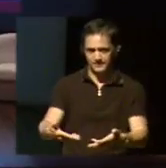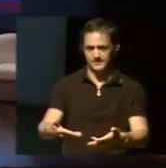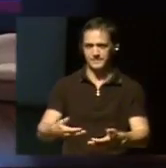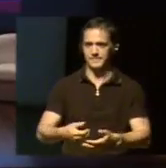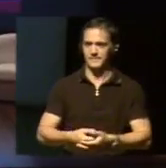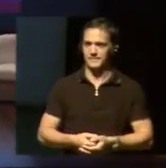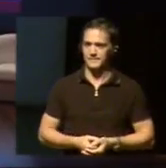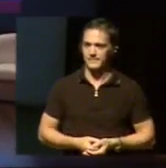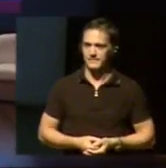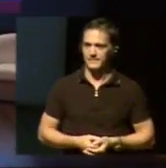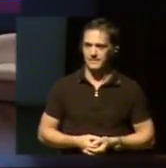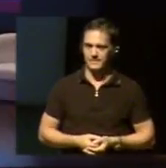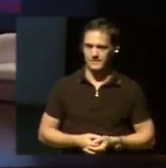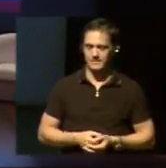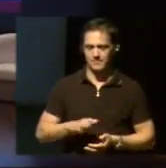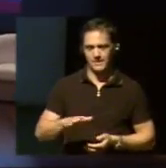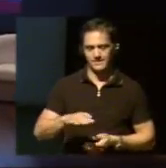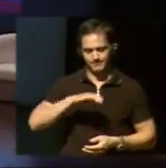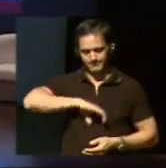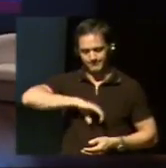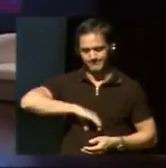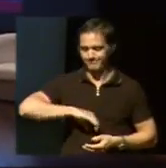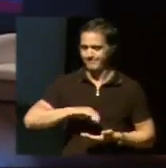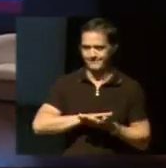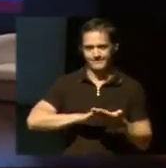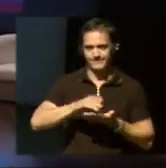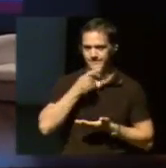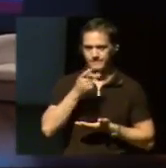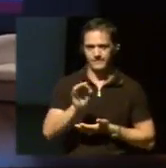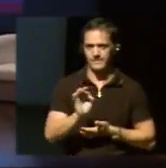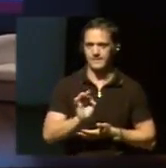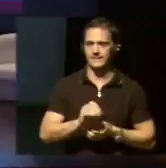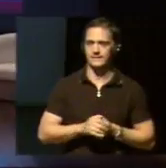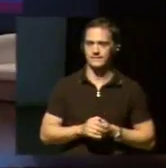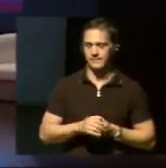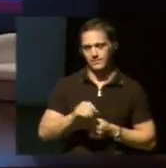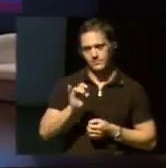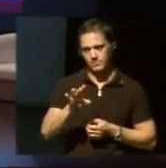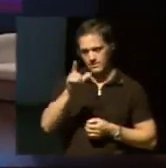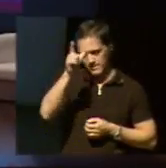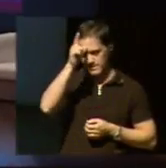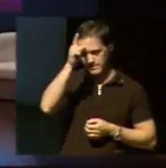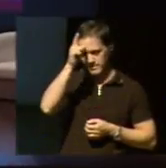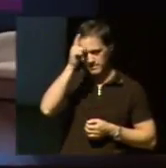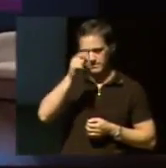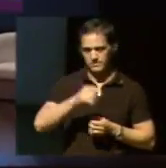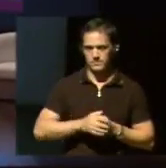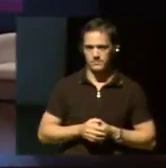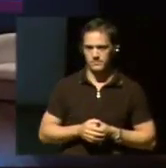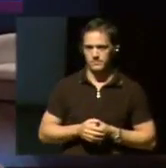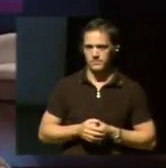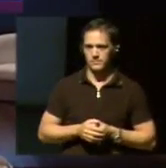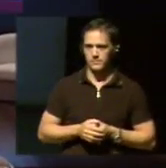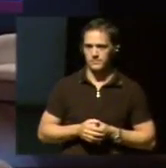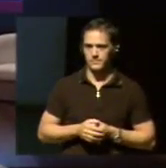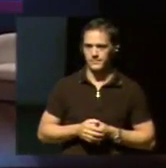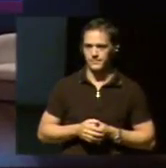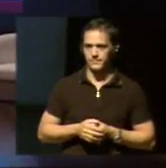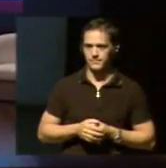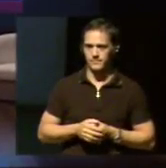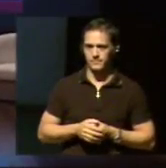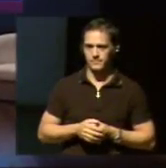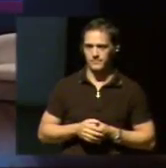mas não falo português, eu falo alemão. Por isso, eu falo